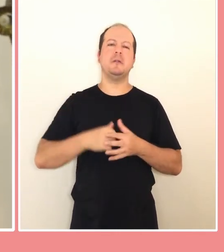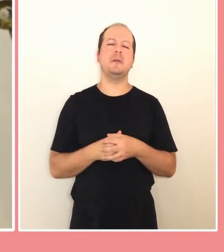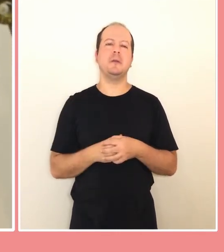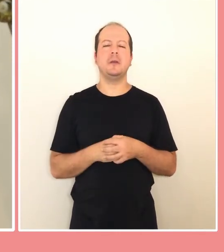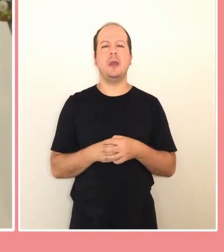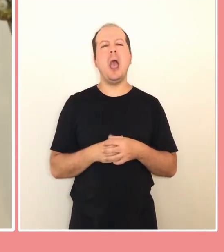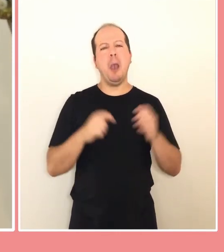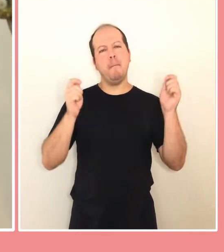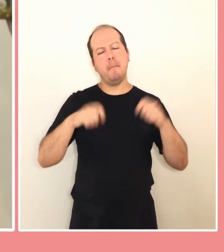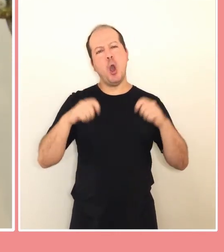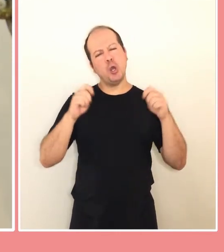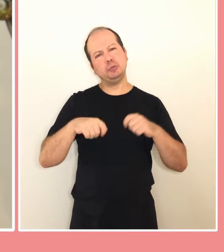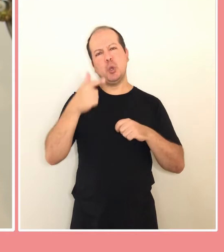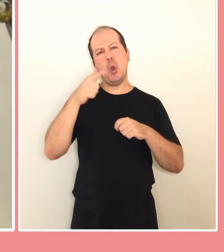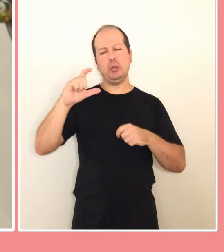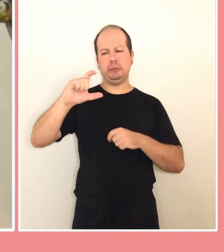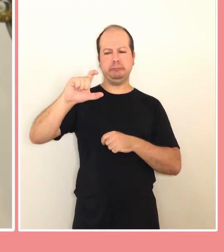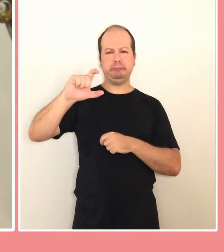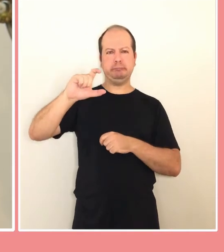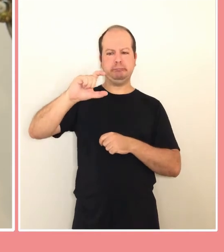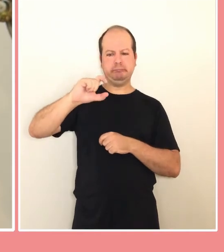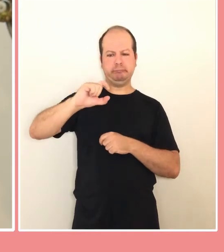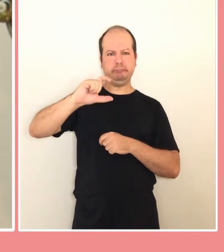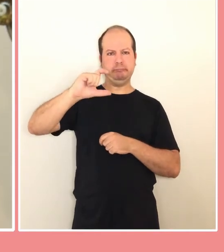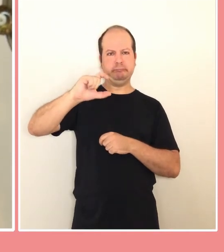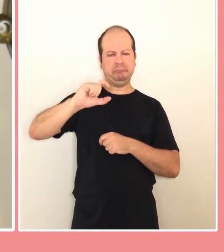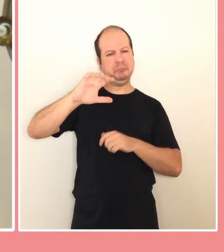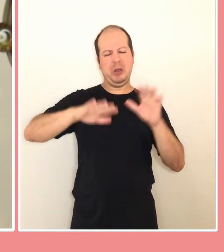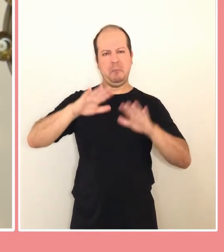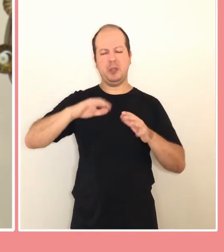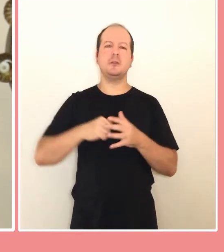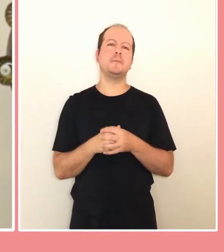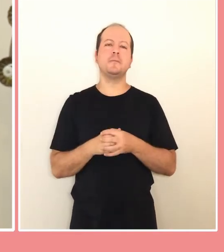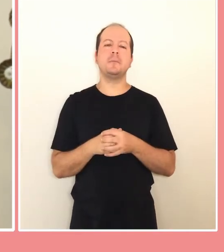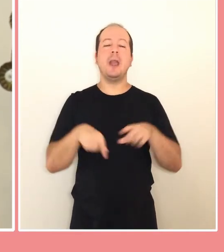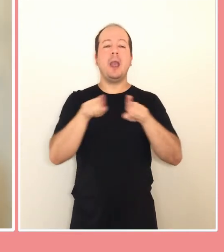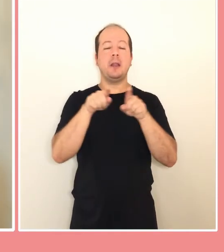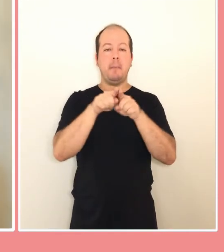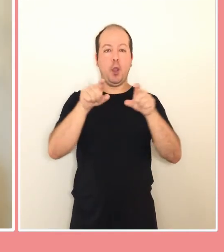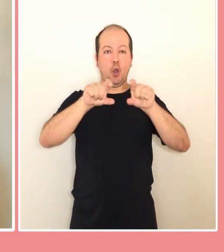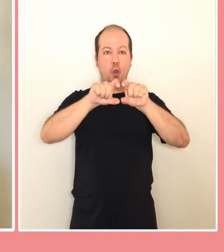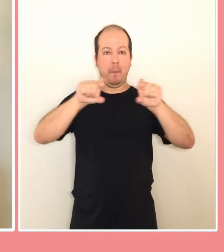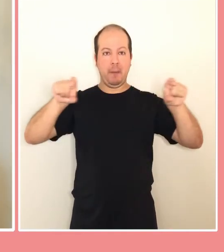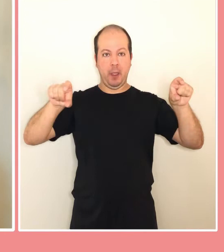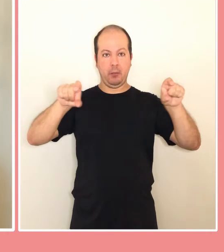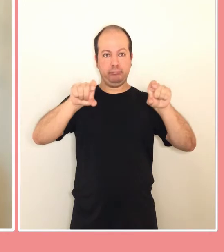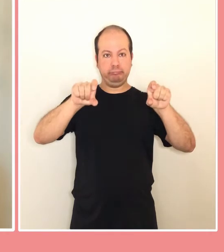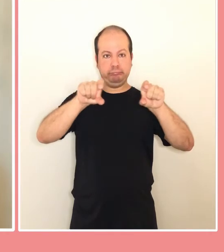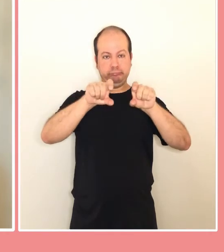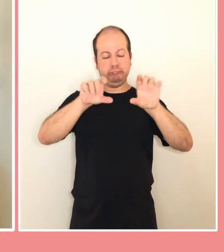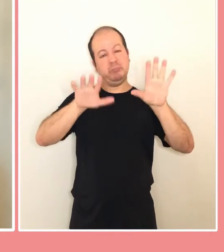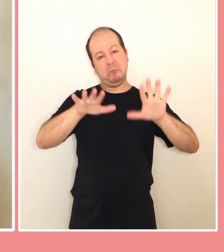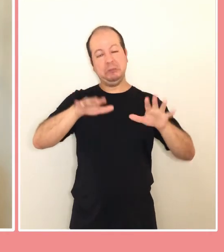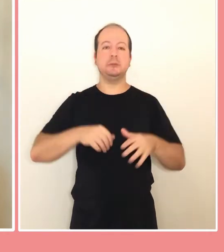mas pode ser também vocês variarem o diâmetro, né? E também variarem o comprimento. Então, esse cano, uma